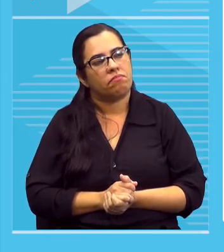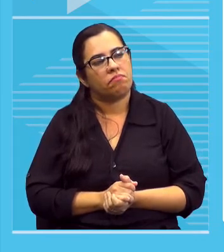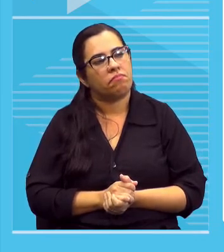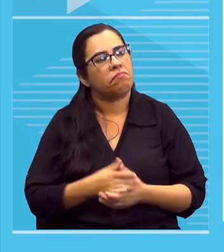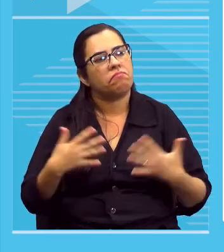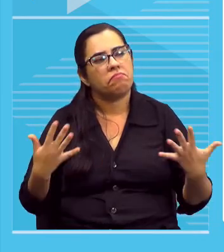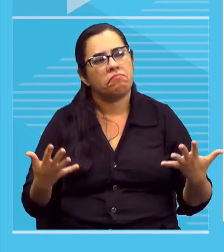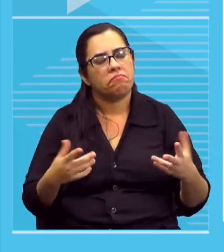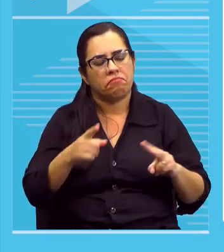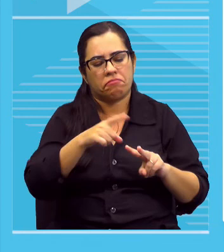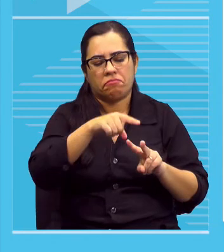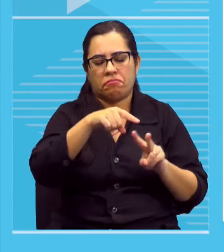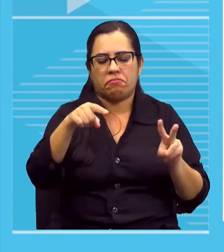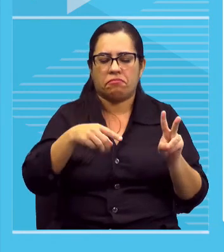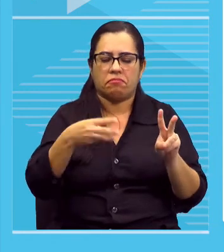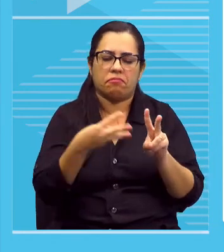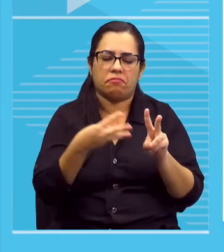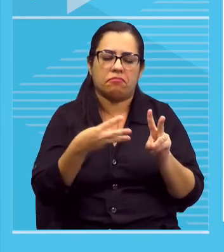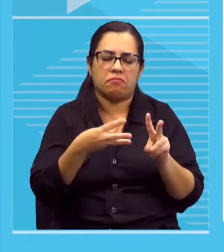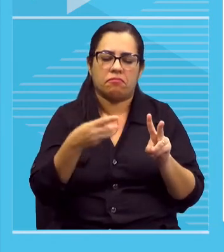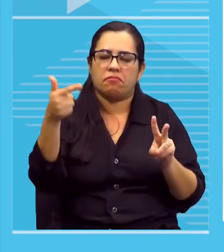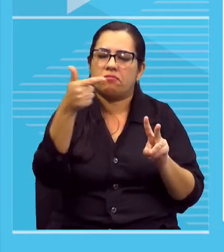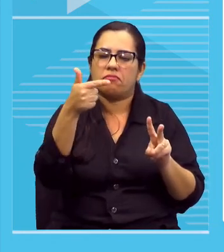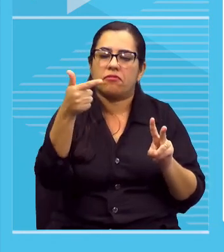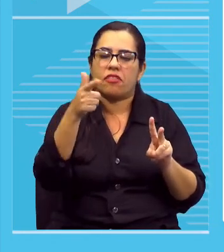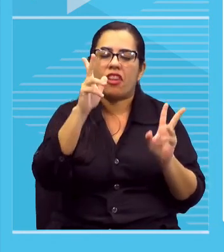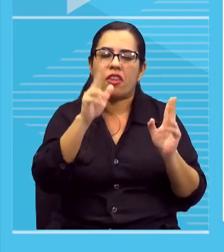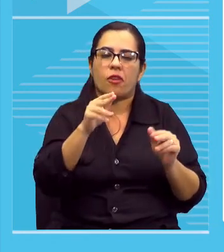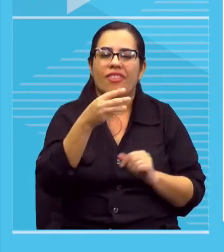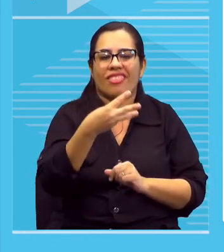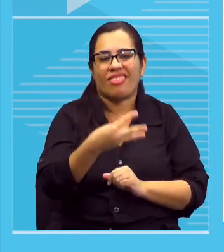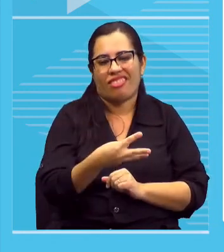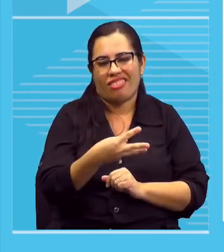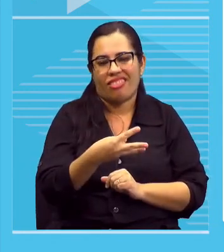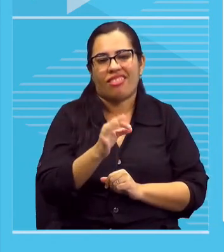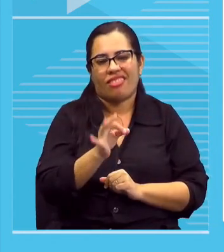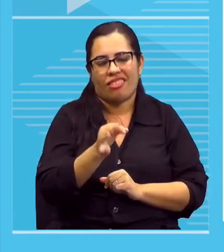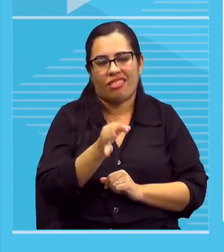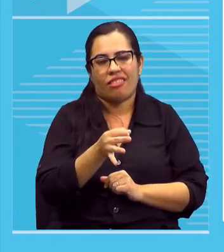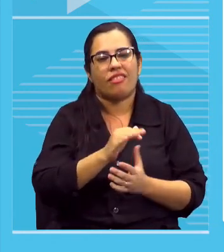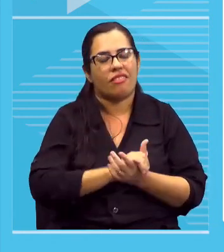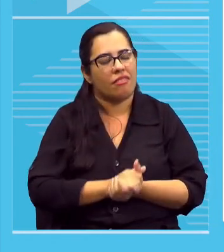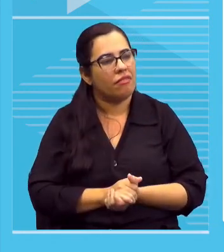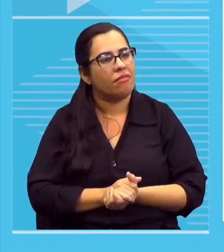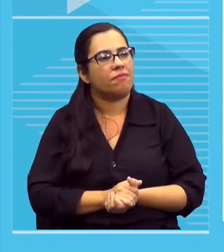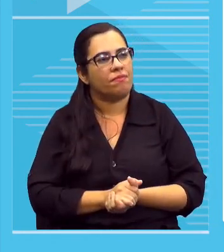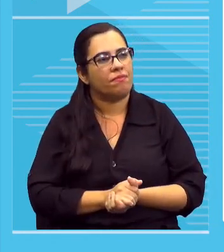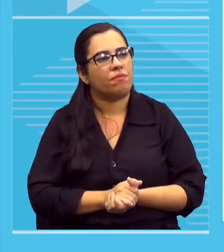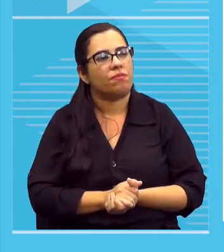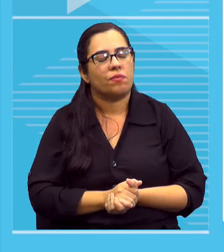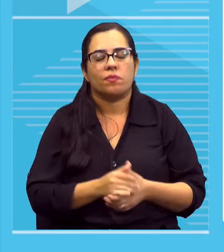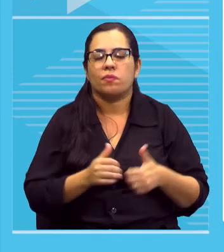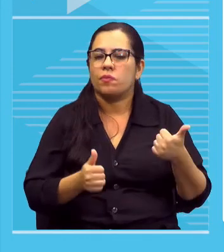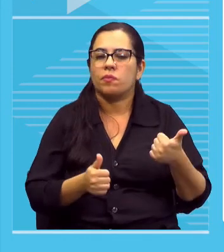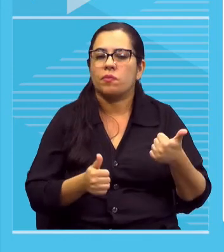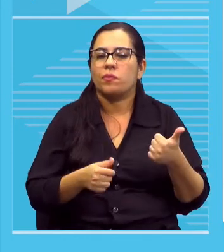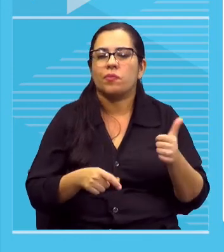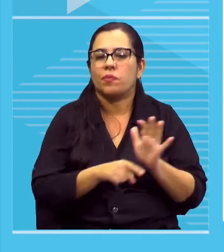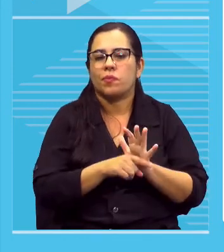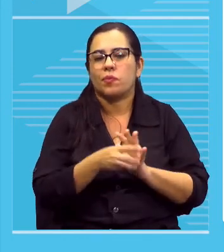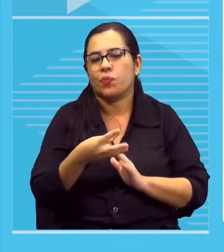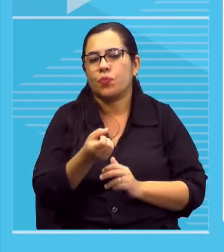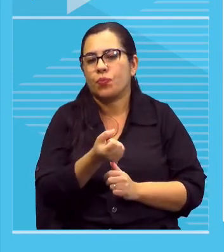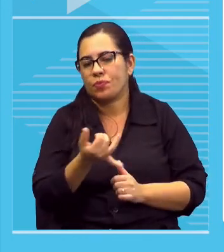né raiz de 3 ao quadrado é 3 né olha aí ó um menos três dá quanto